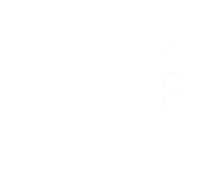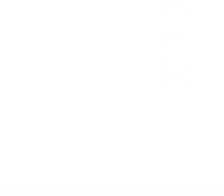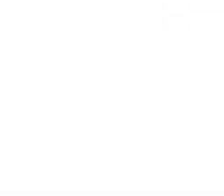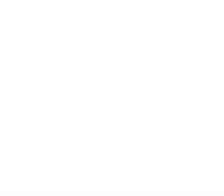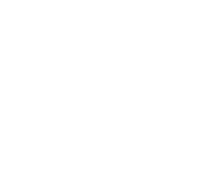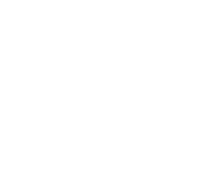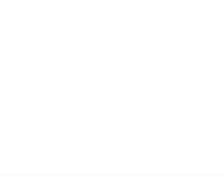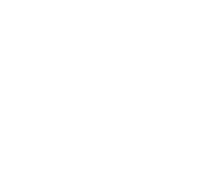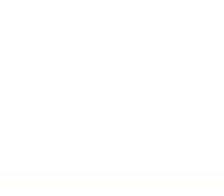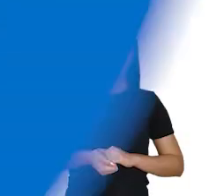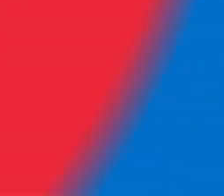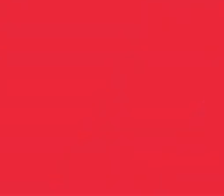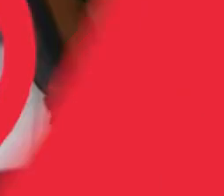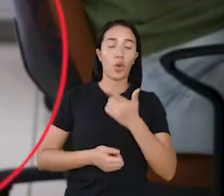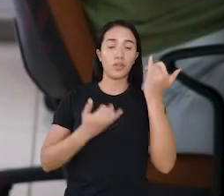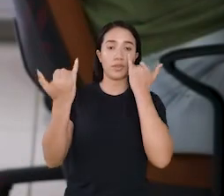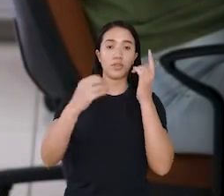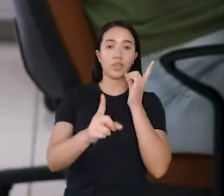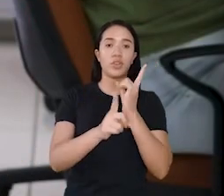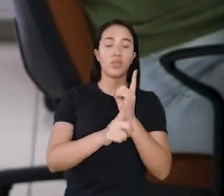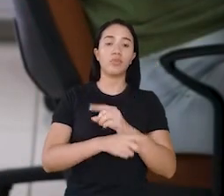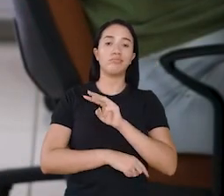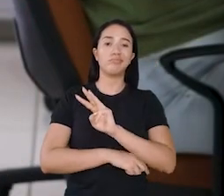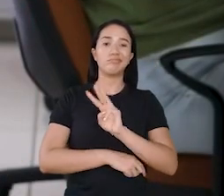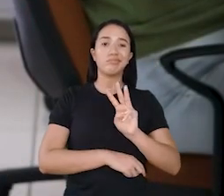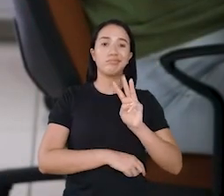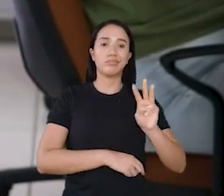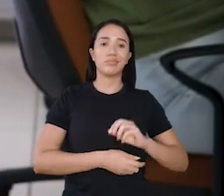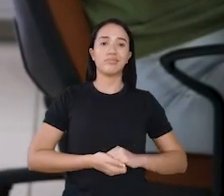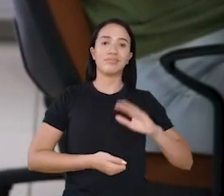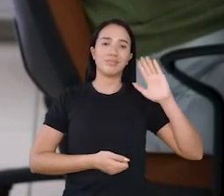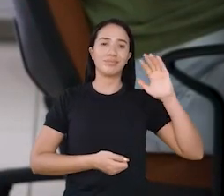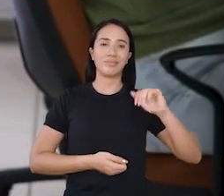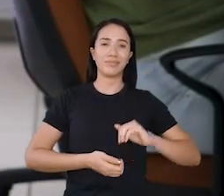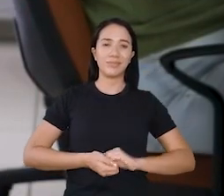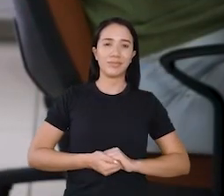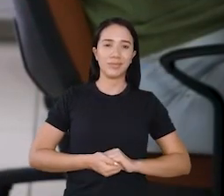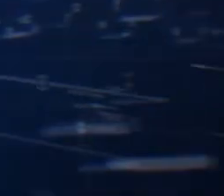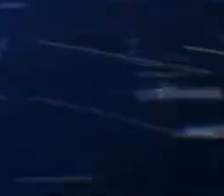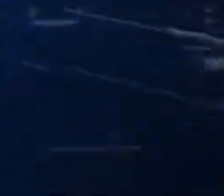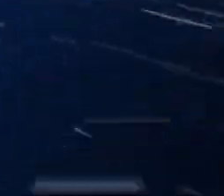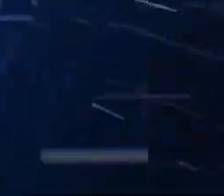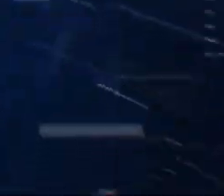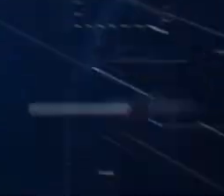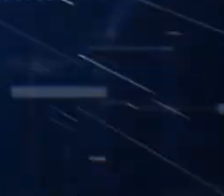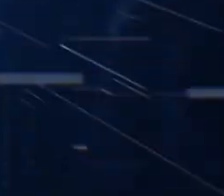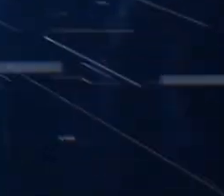Outras notícias no Agência Pará. Até a próxima!